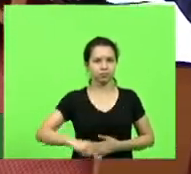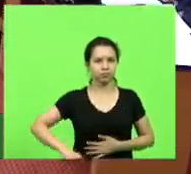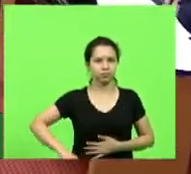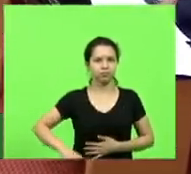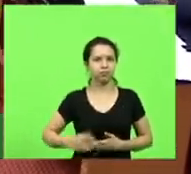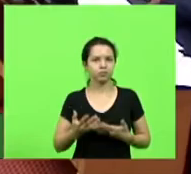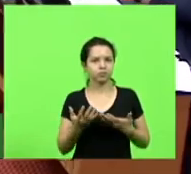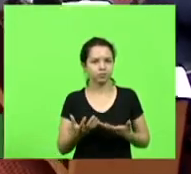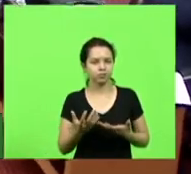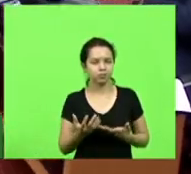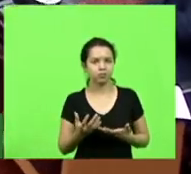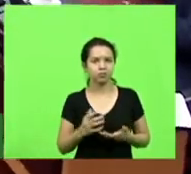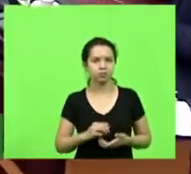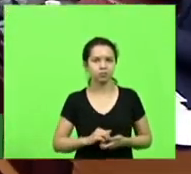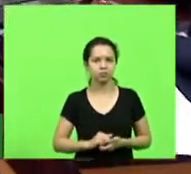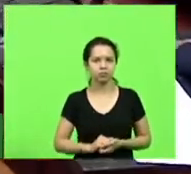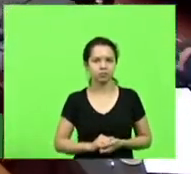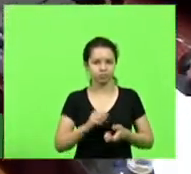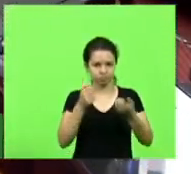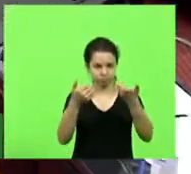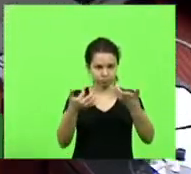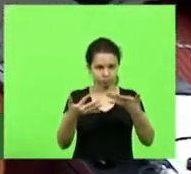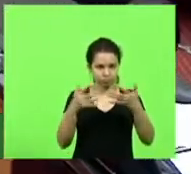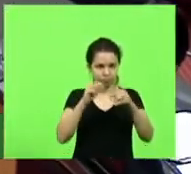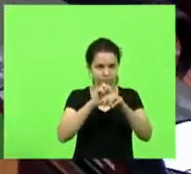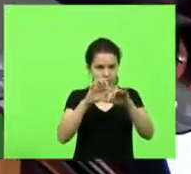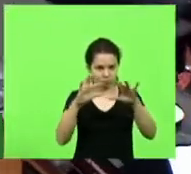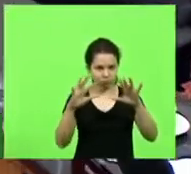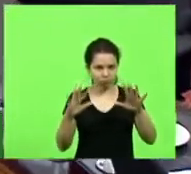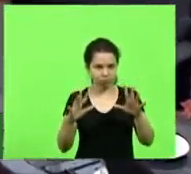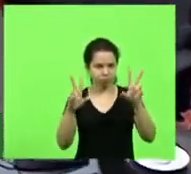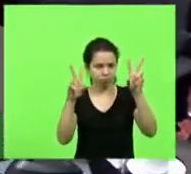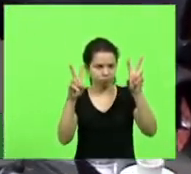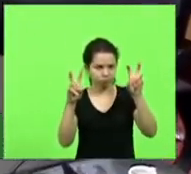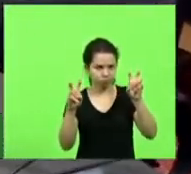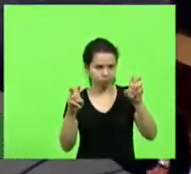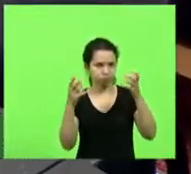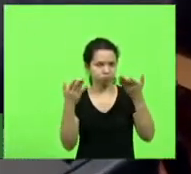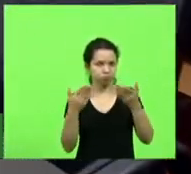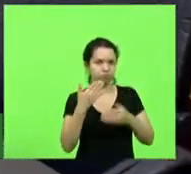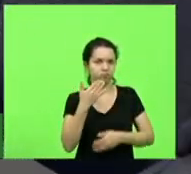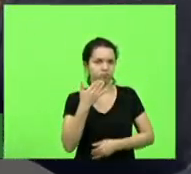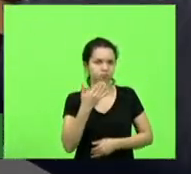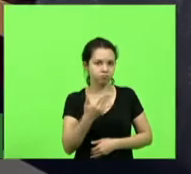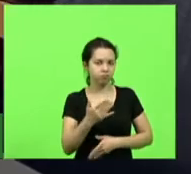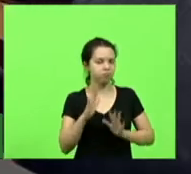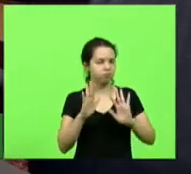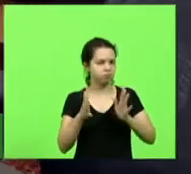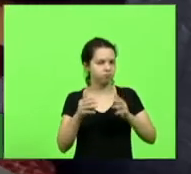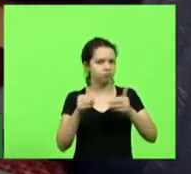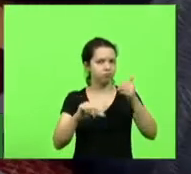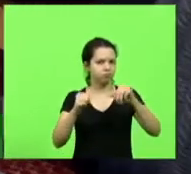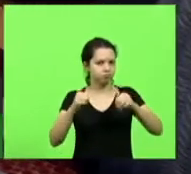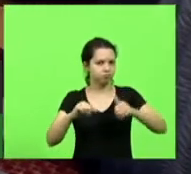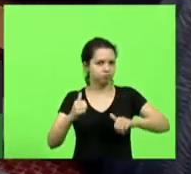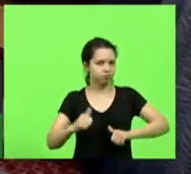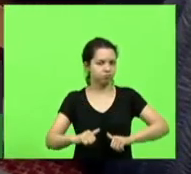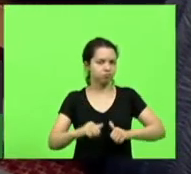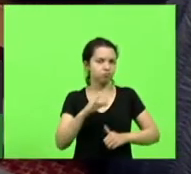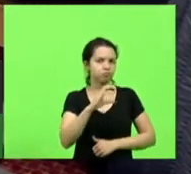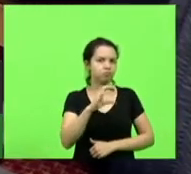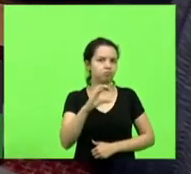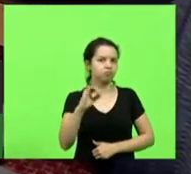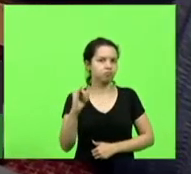para esclarecer, né, a respeito desse pedido e que já foi analisado pela Comissão de Constituição e Justiça,